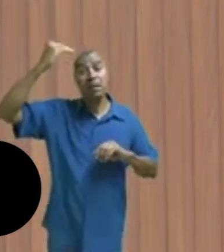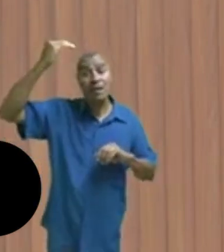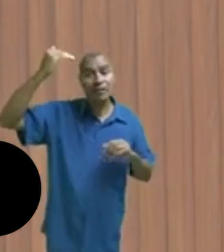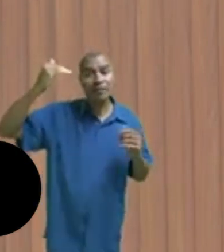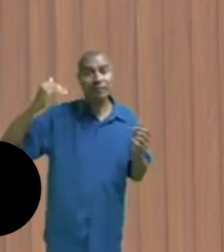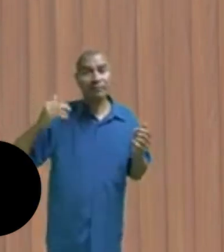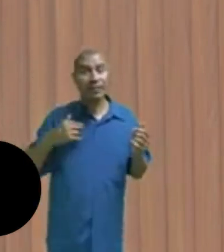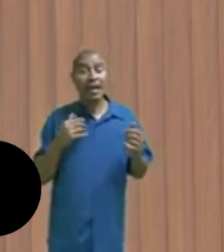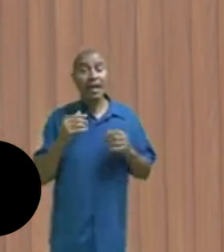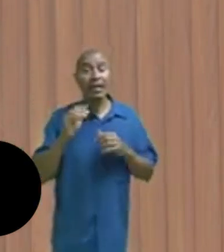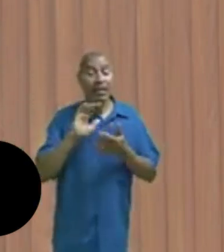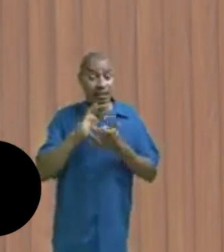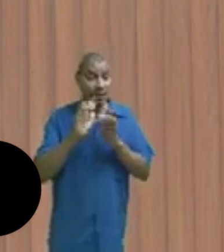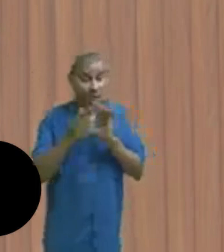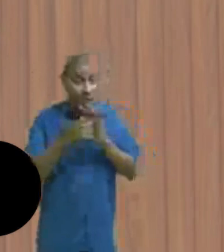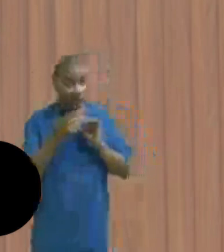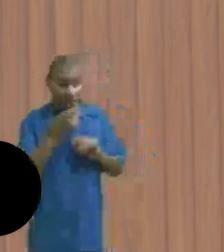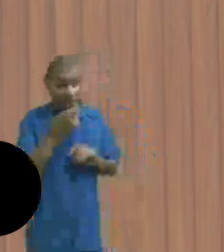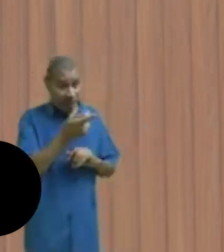inclusive, diz à mulher samaritana: